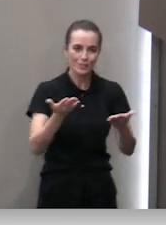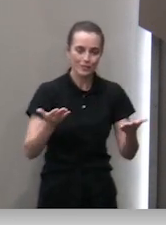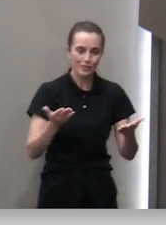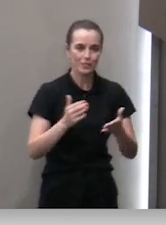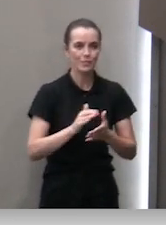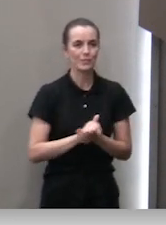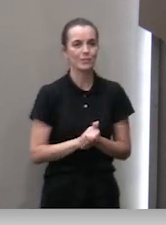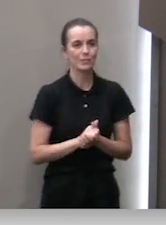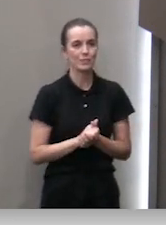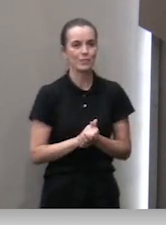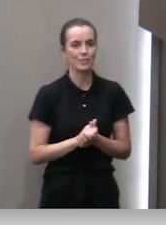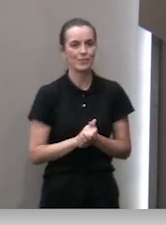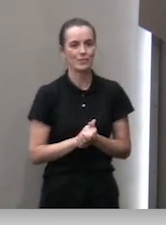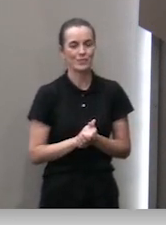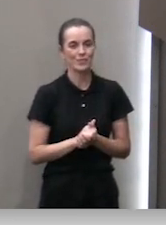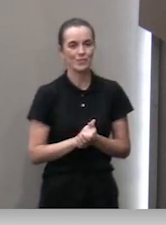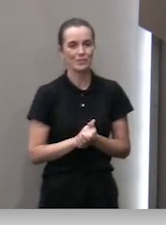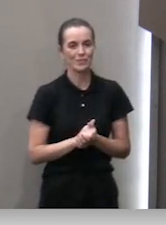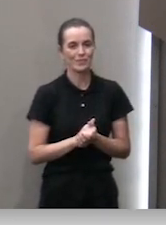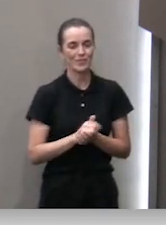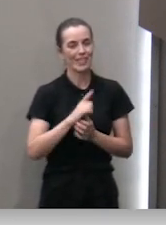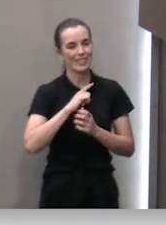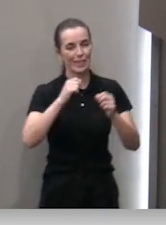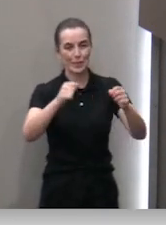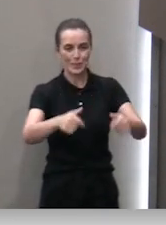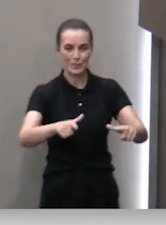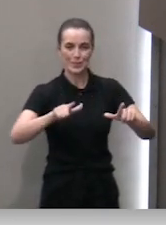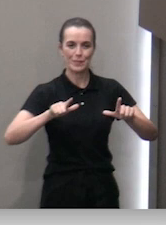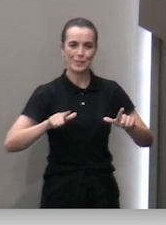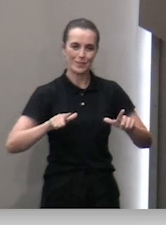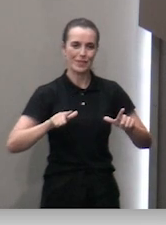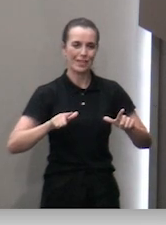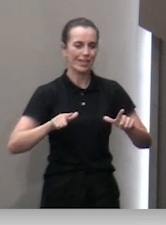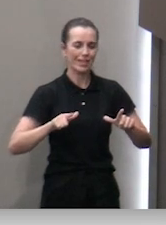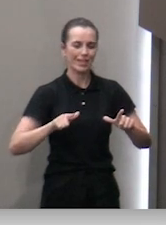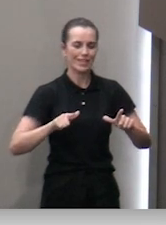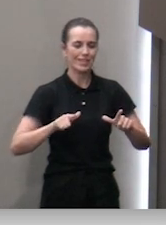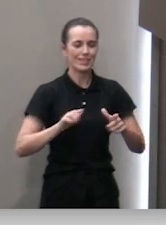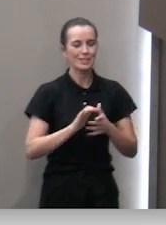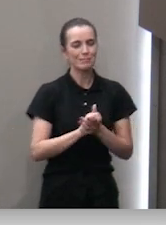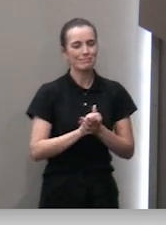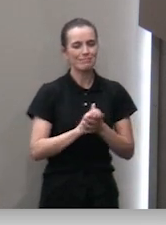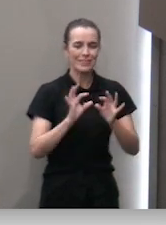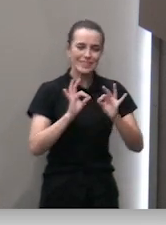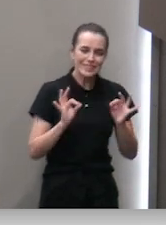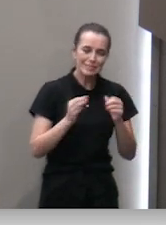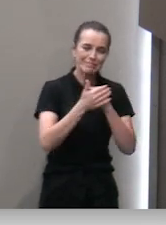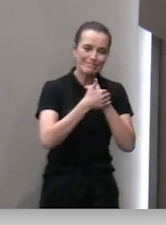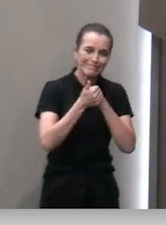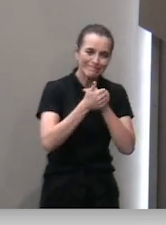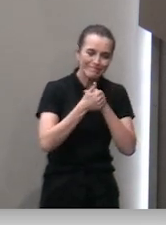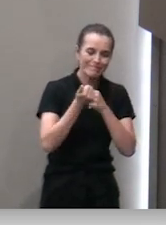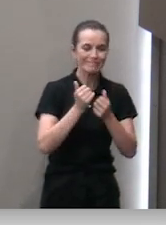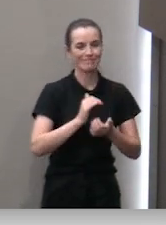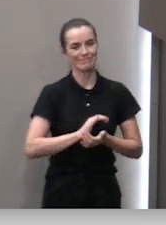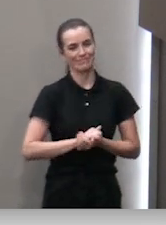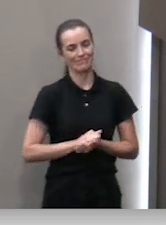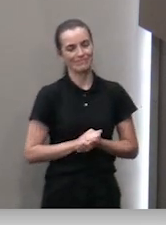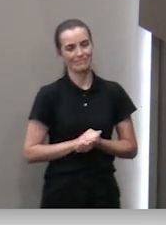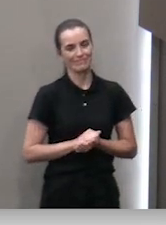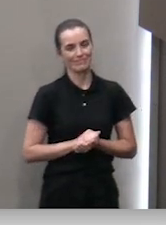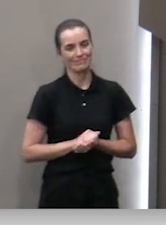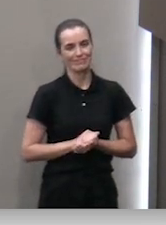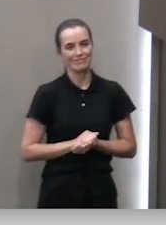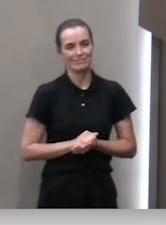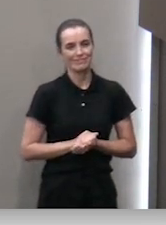eles através de uma placa, de uma forma muito singela. Por favor, Thiago e Fátima. Eu